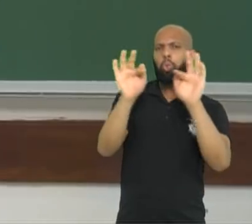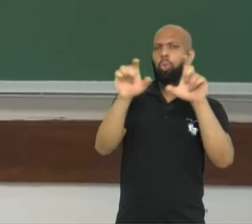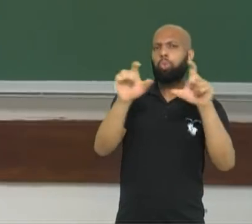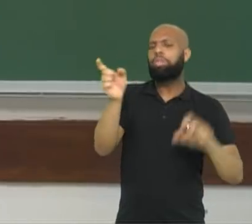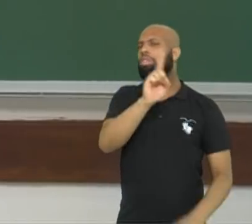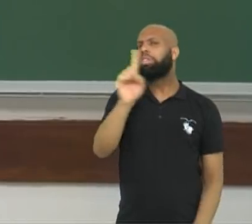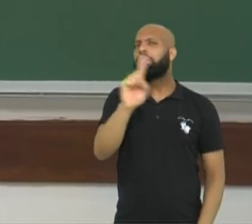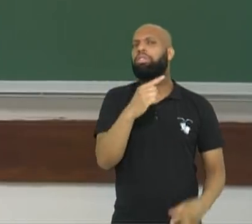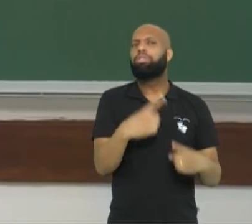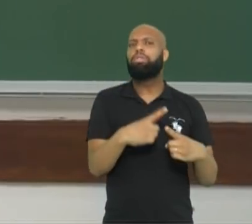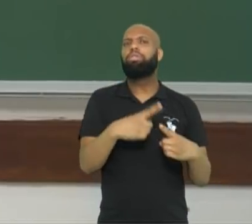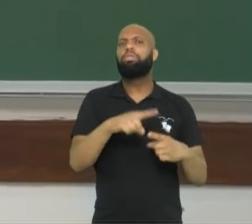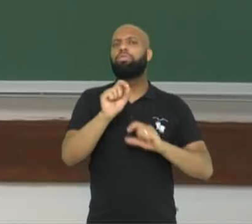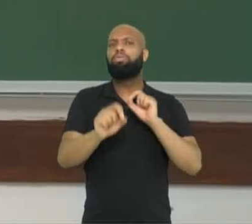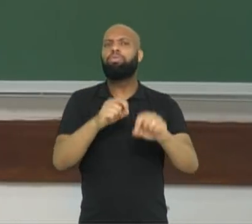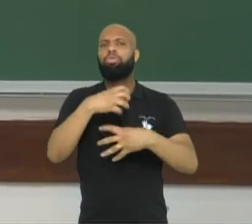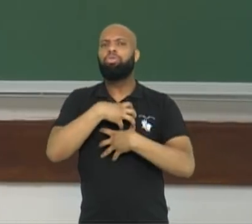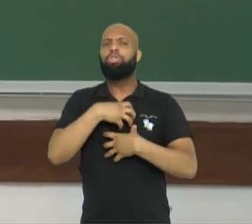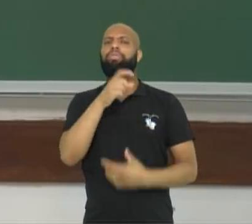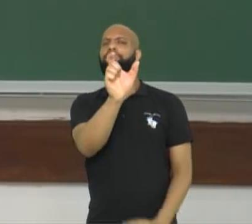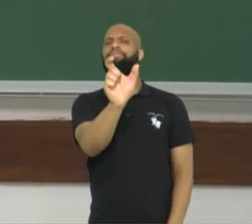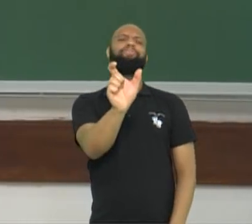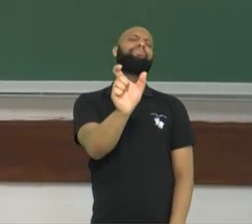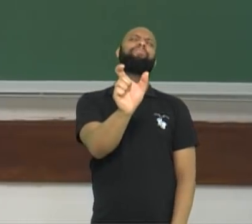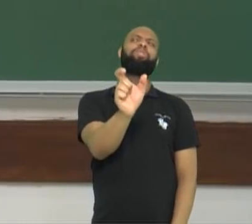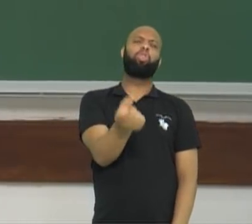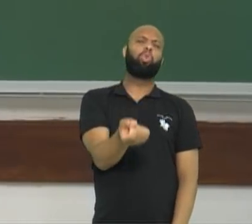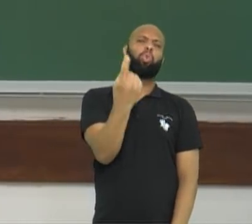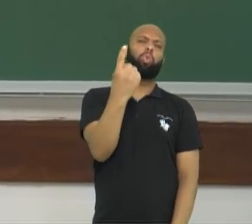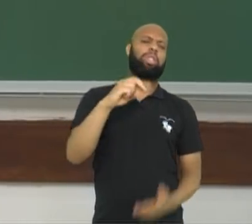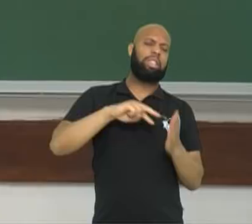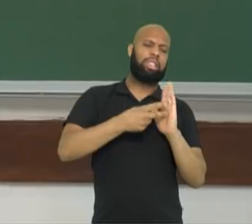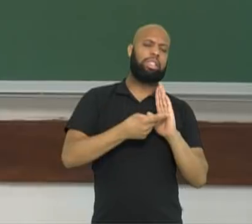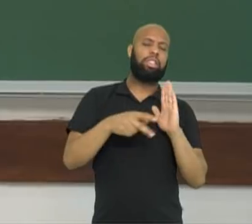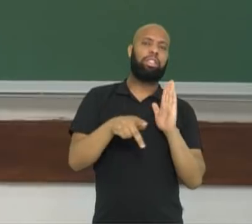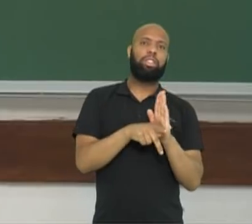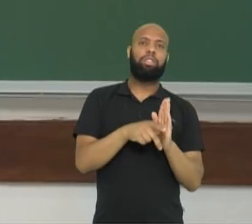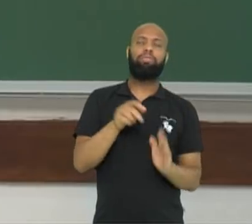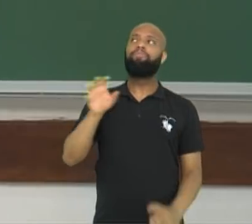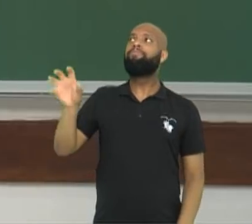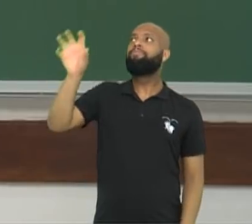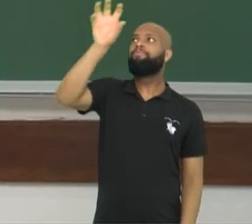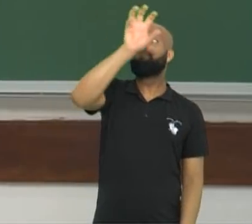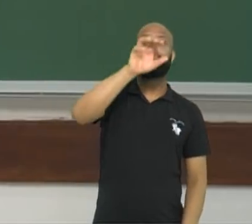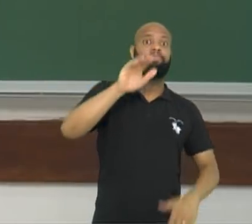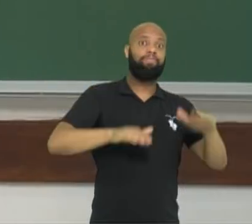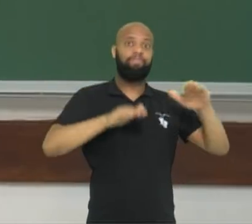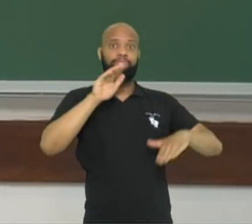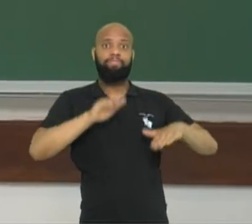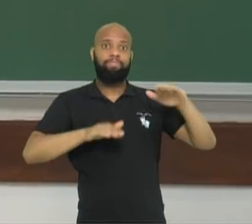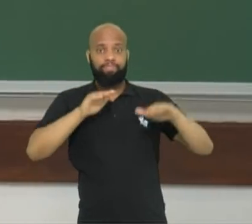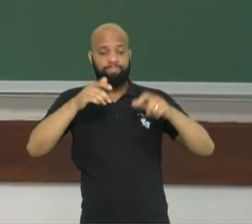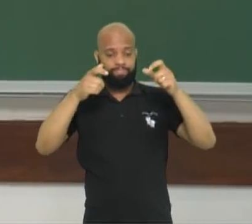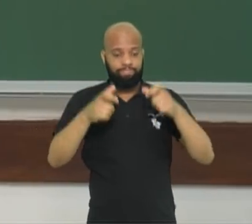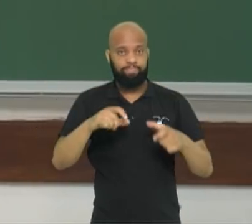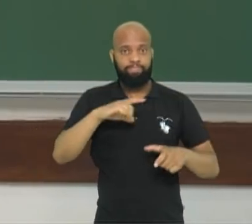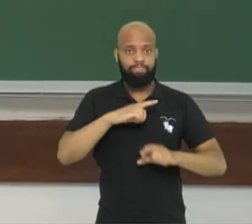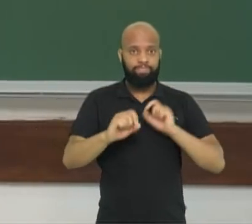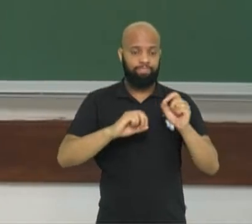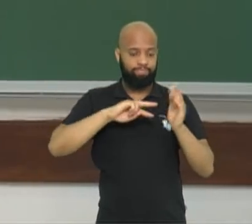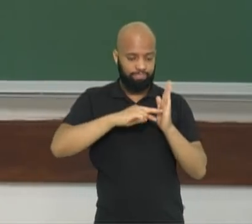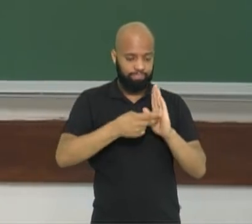quê? Justamente por ser uma palavra de significado regional. Então, de acordo com a região, nós temos